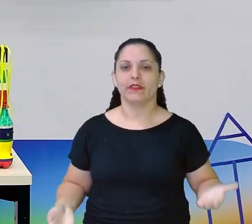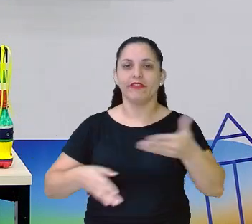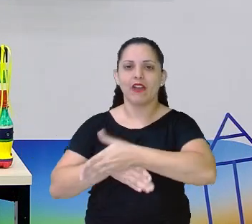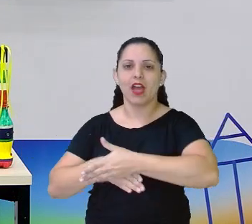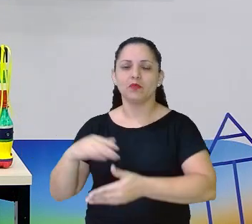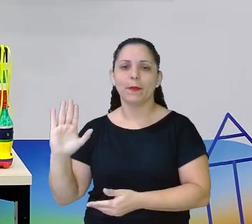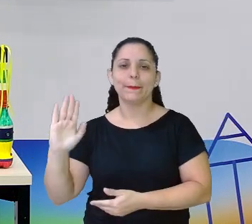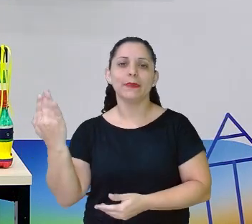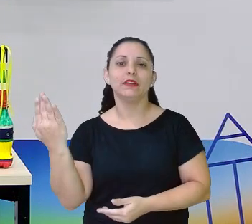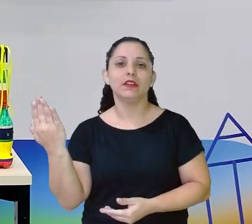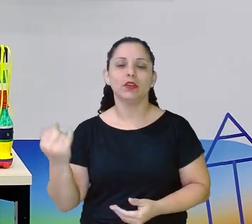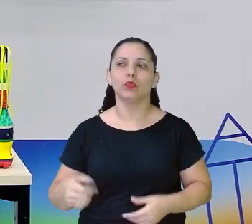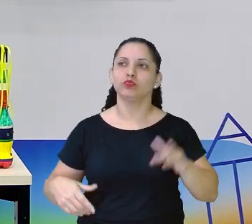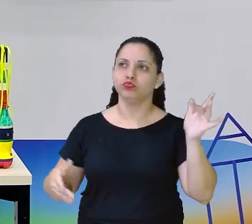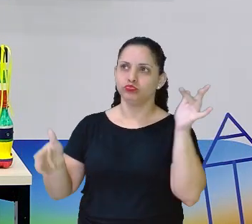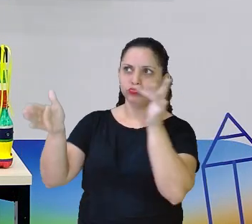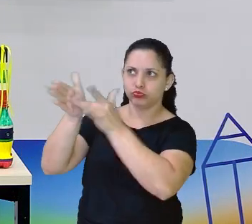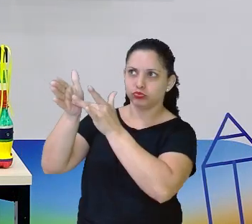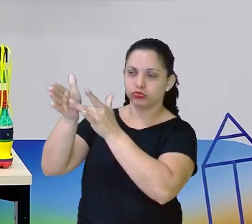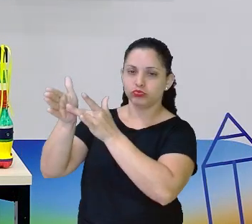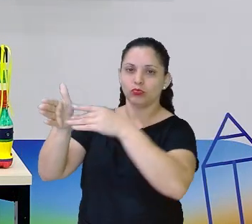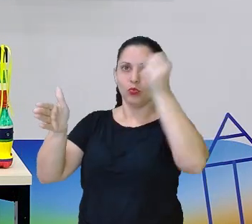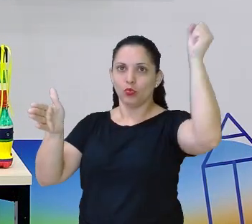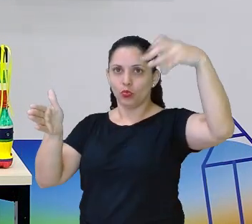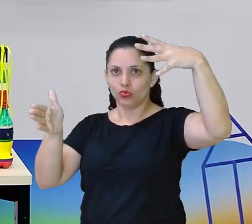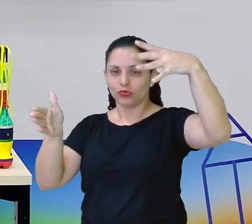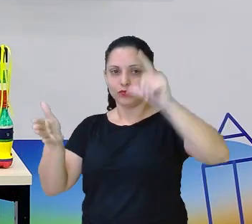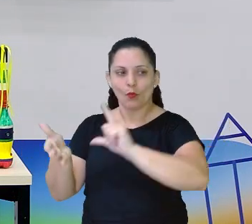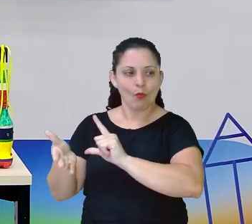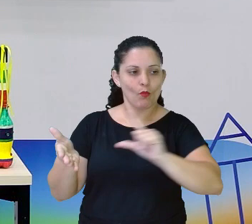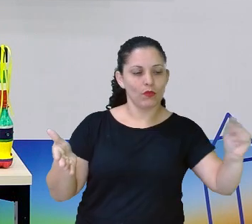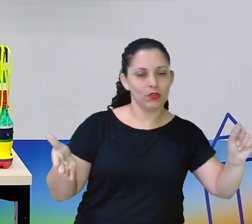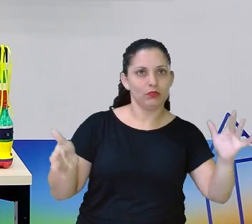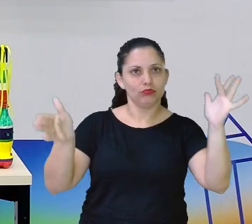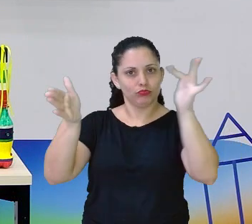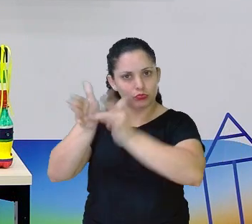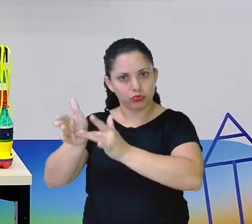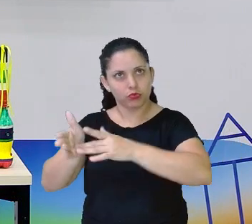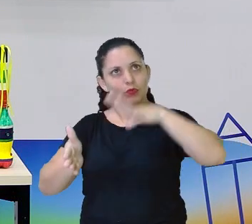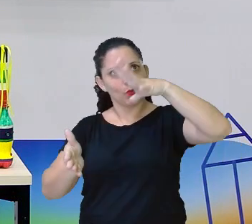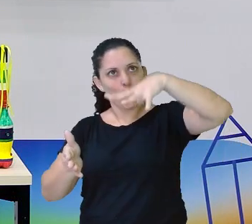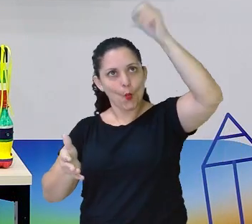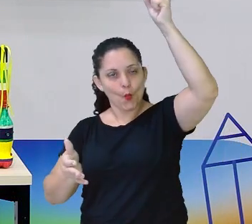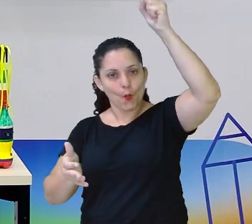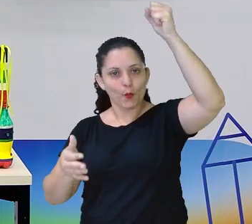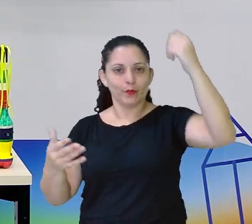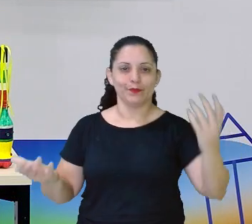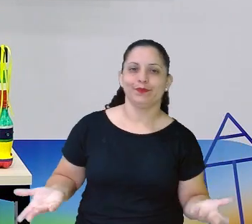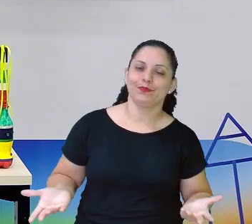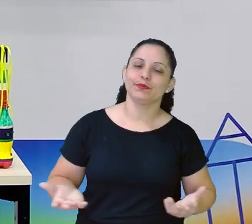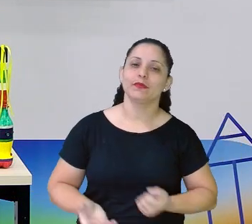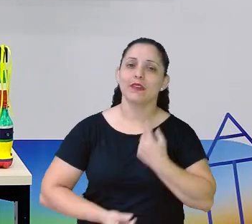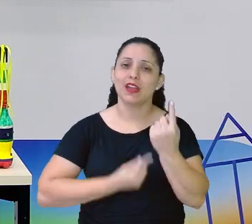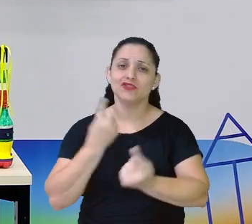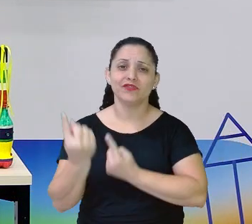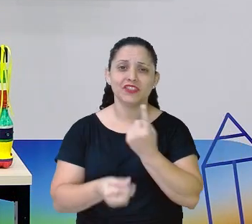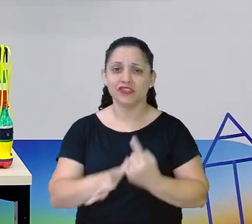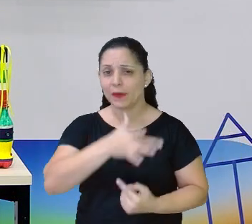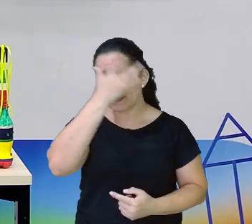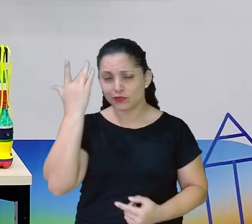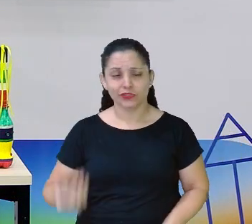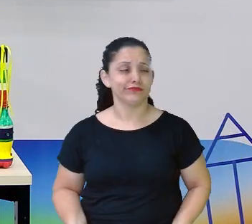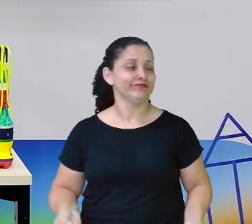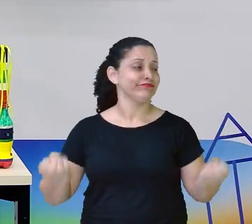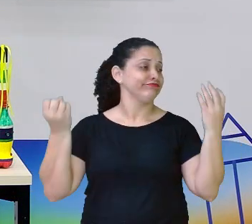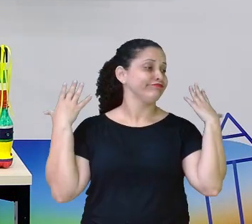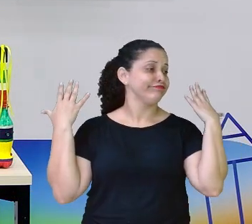banheiro, acendi a luz. Quando eu sair, eu vou e apago a luz. Por incrível que pareça, tem pessoas que não fazem isso. Ela